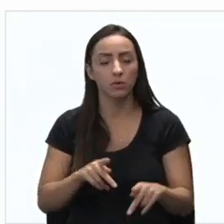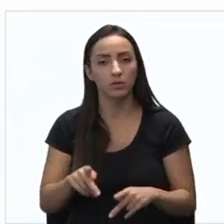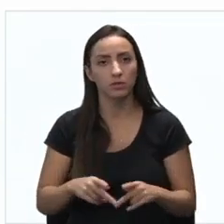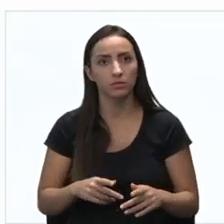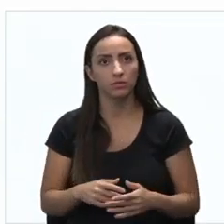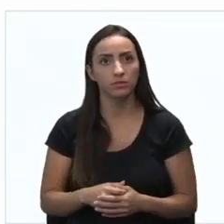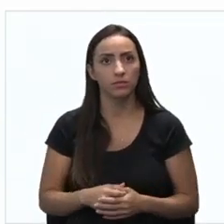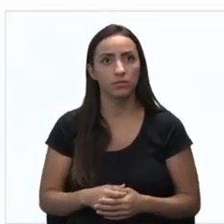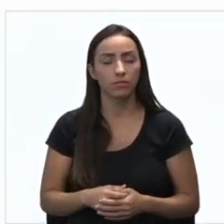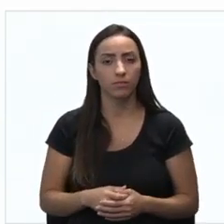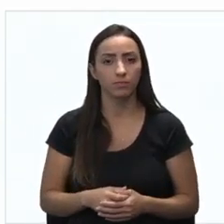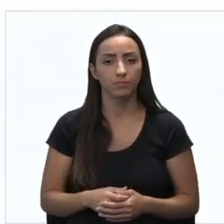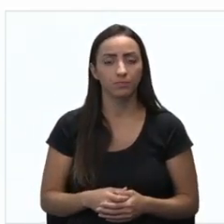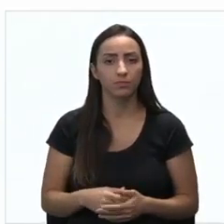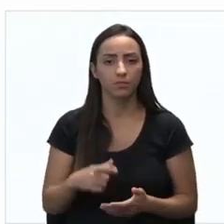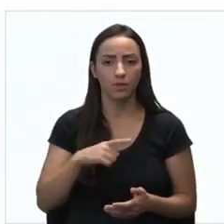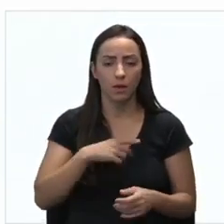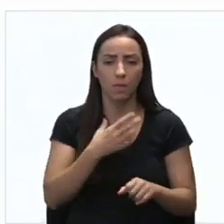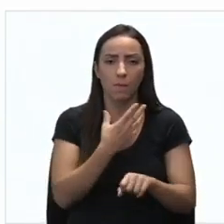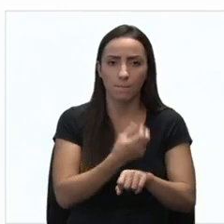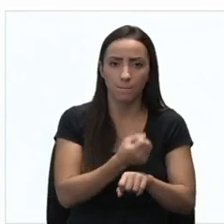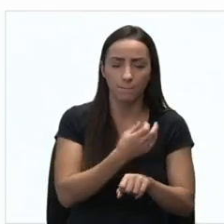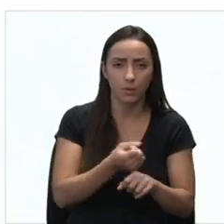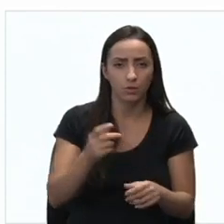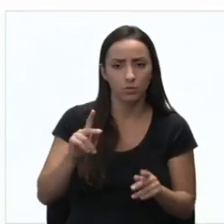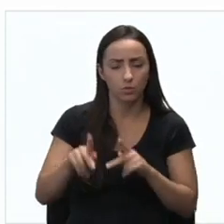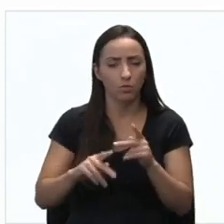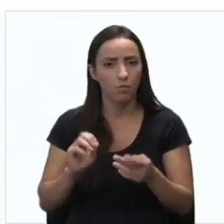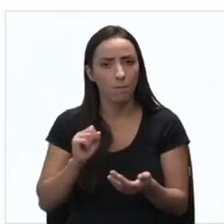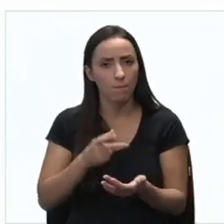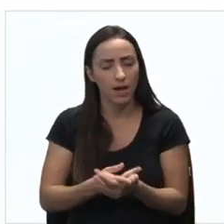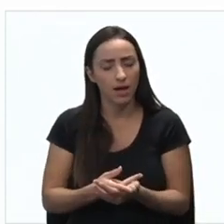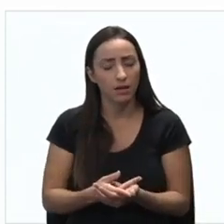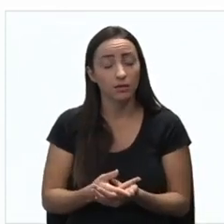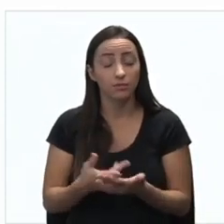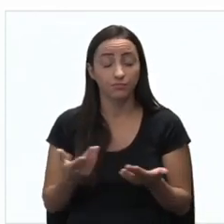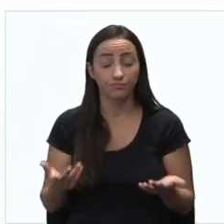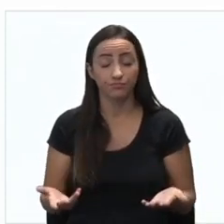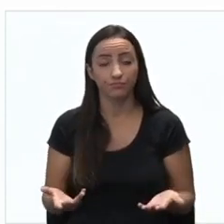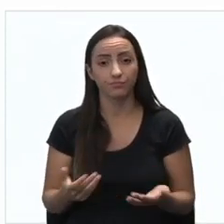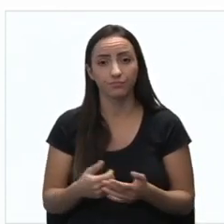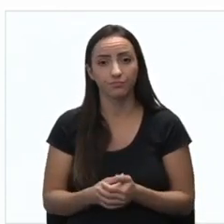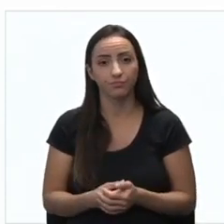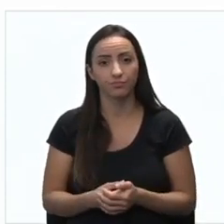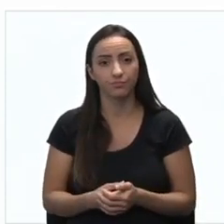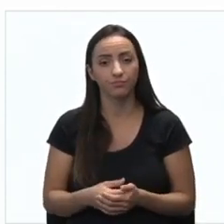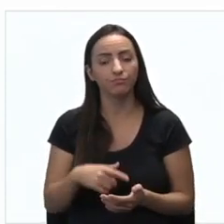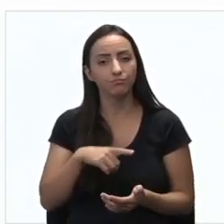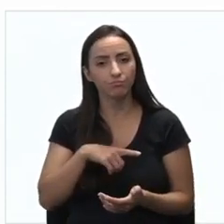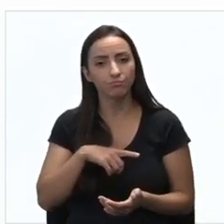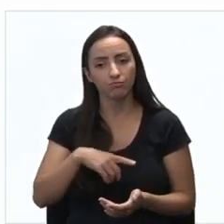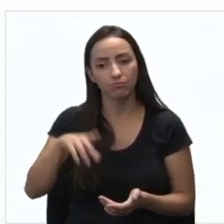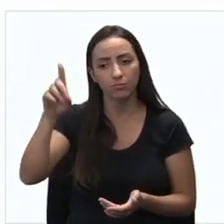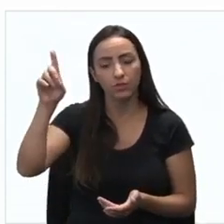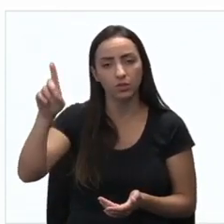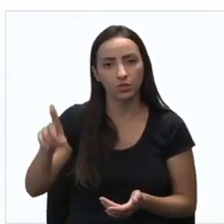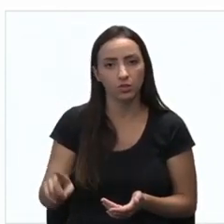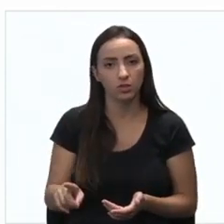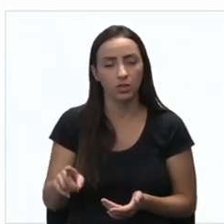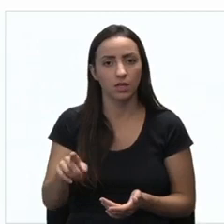né? Através aí dos impostos que a população paga, né? Parte destinada,